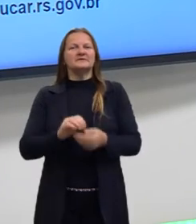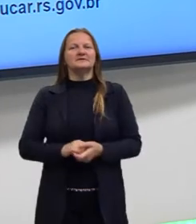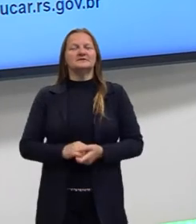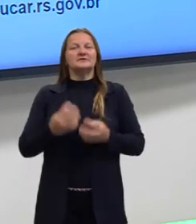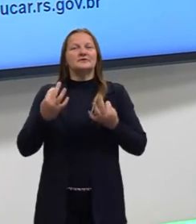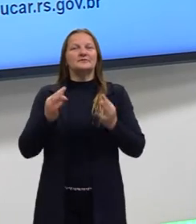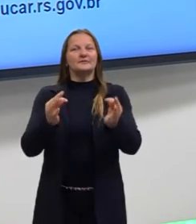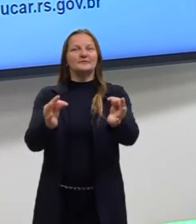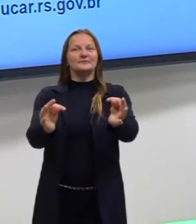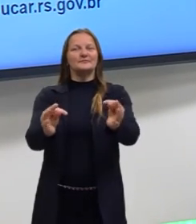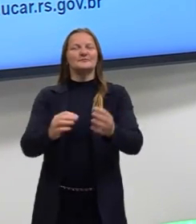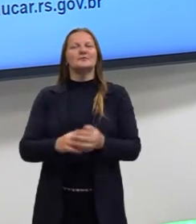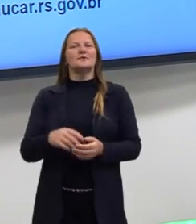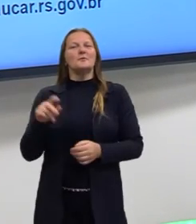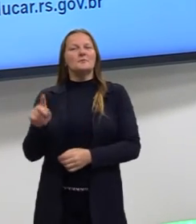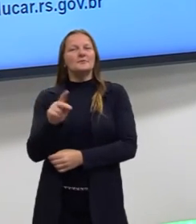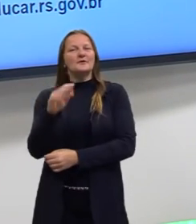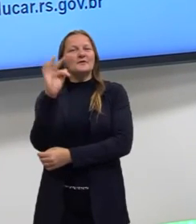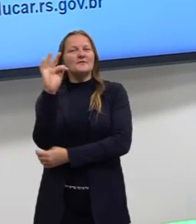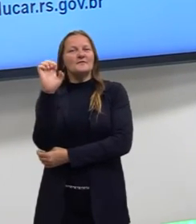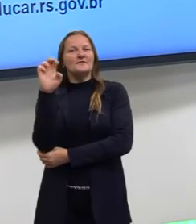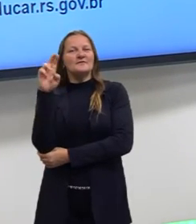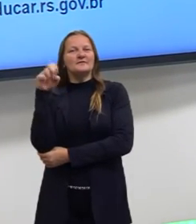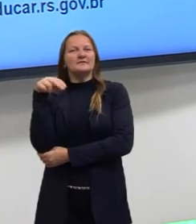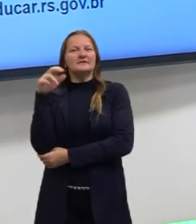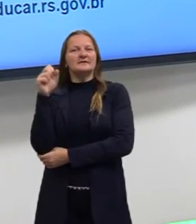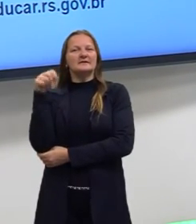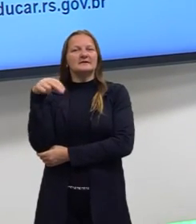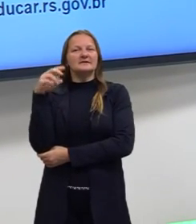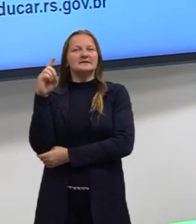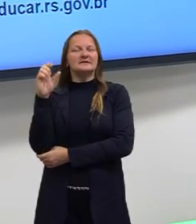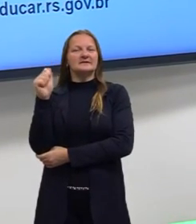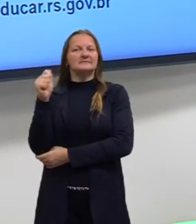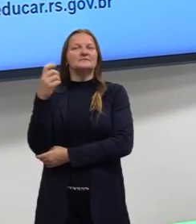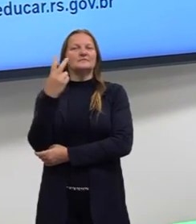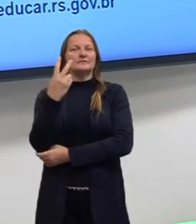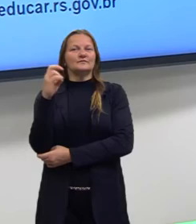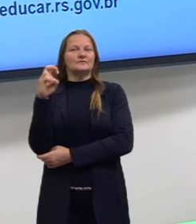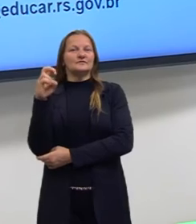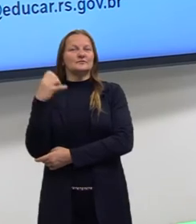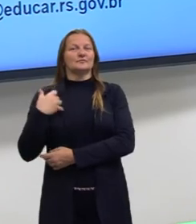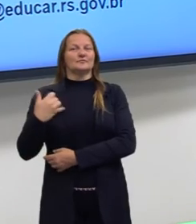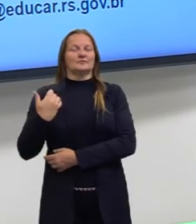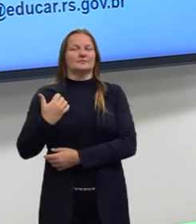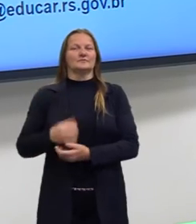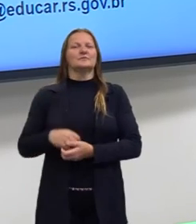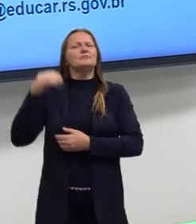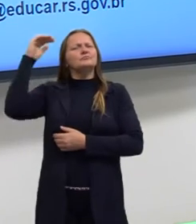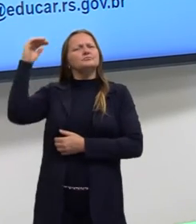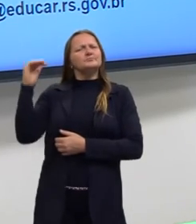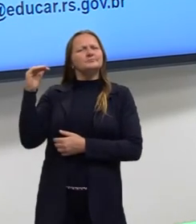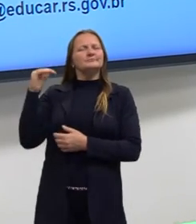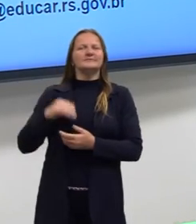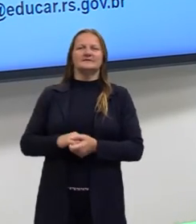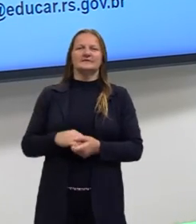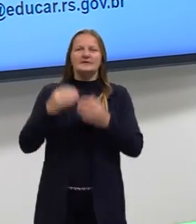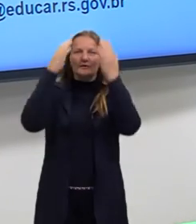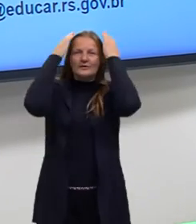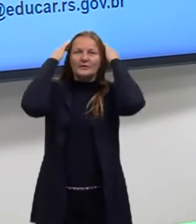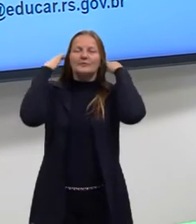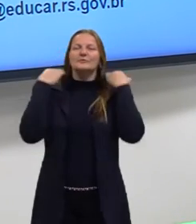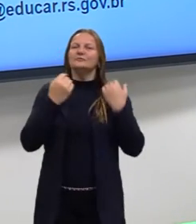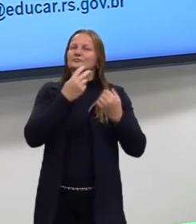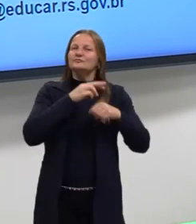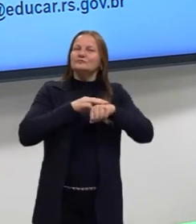Tecnologias eu sou a Prof Fernanda tenho 25 anos sou branca de baixa estatura cabelos